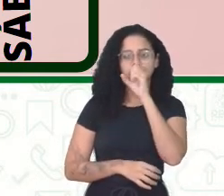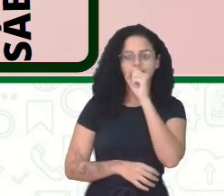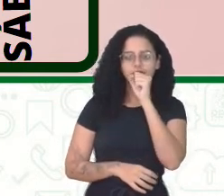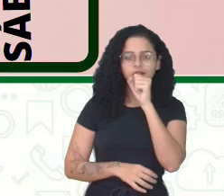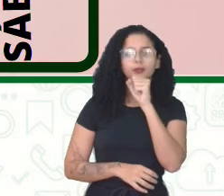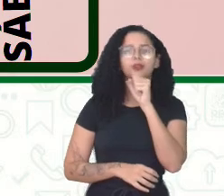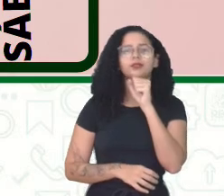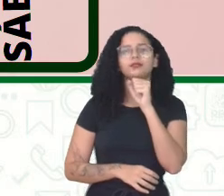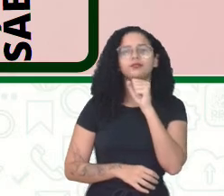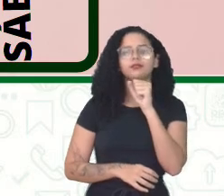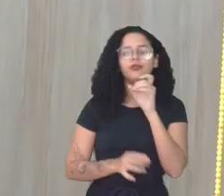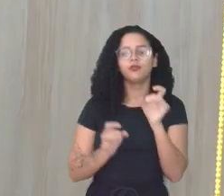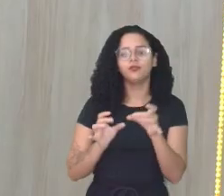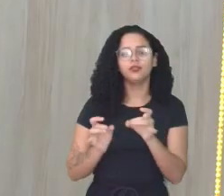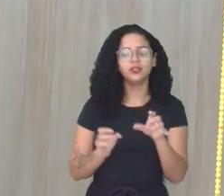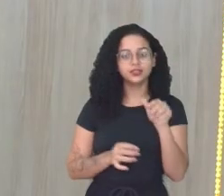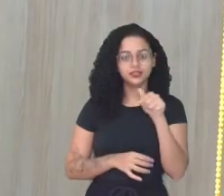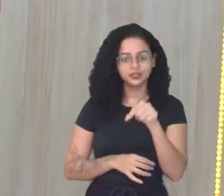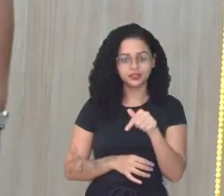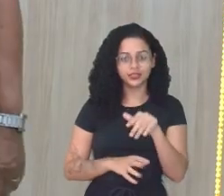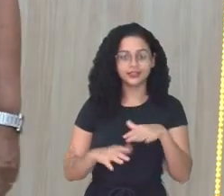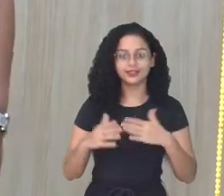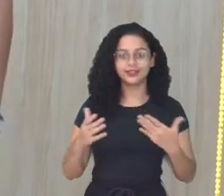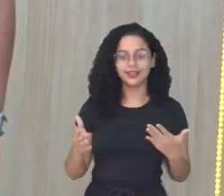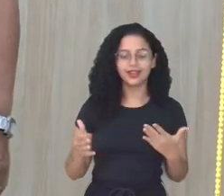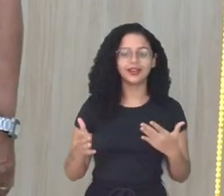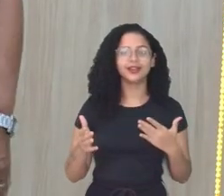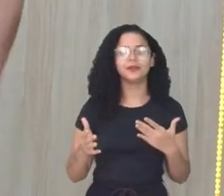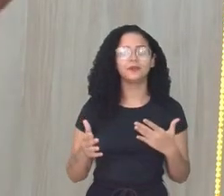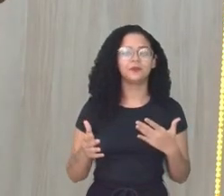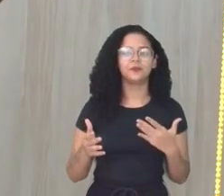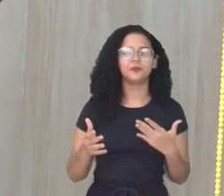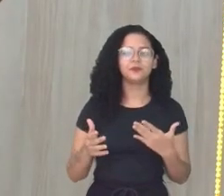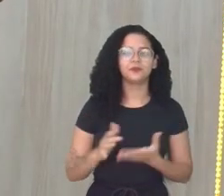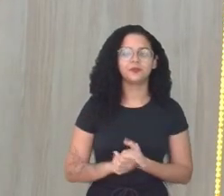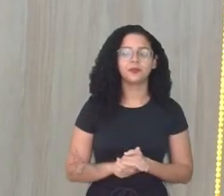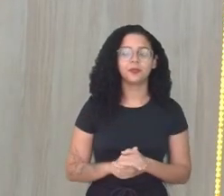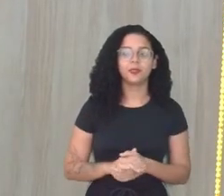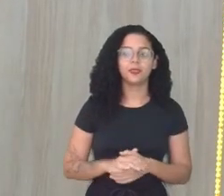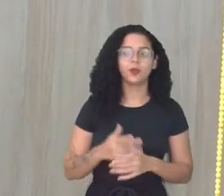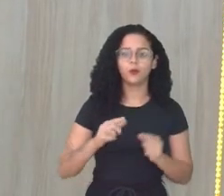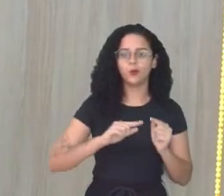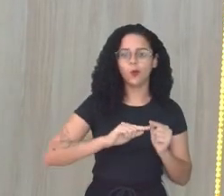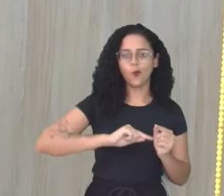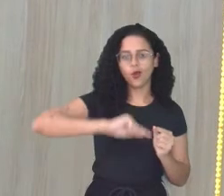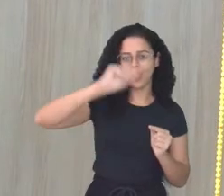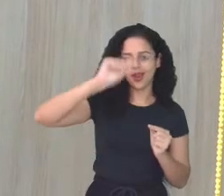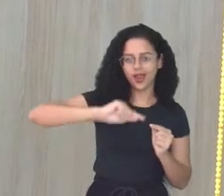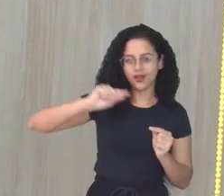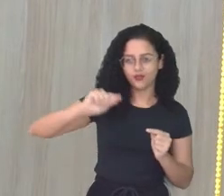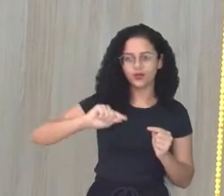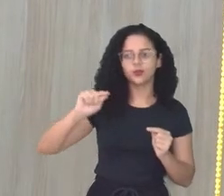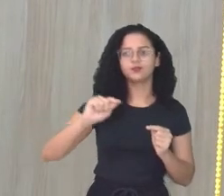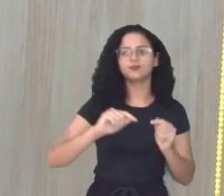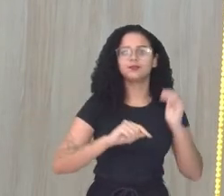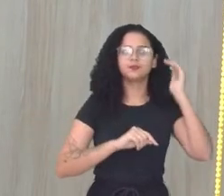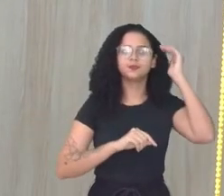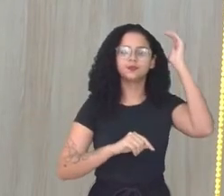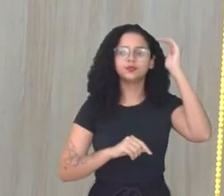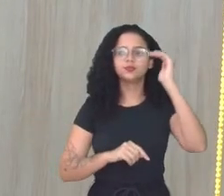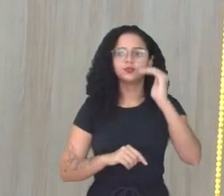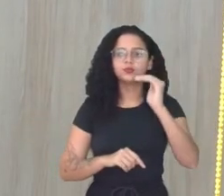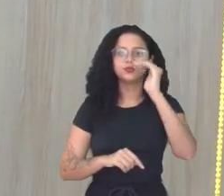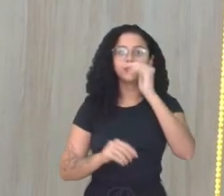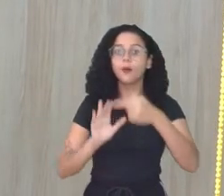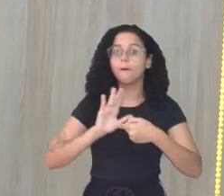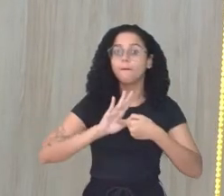sábado foram 7, né? E aí? Então, o gráfico de barra, ele define bem